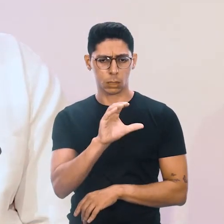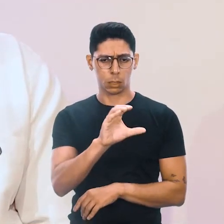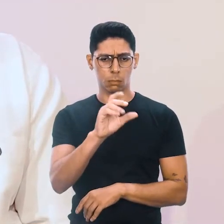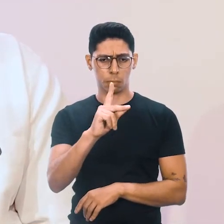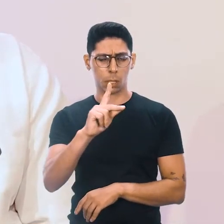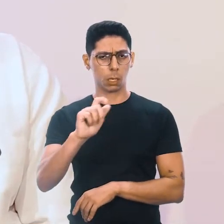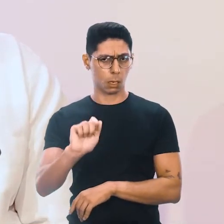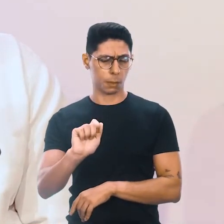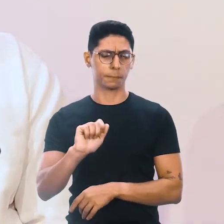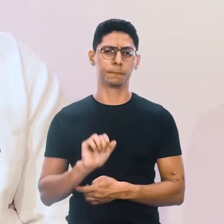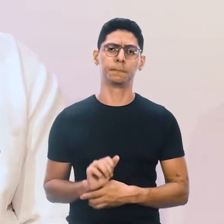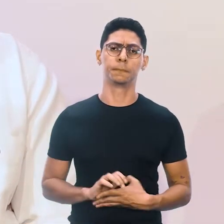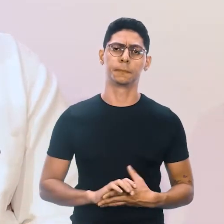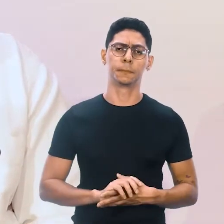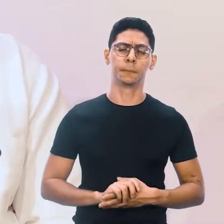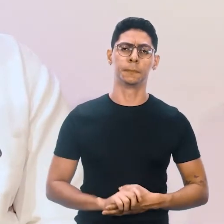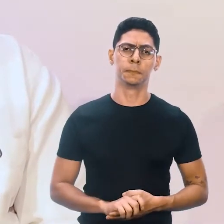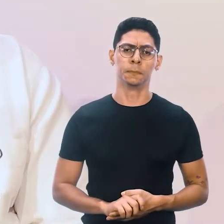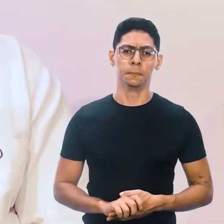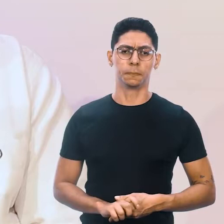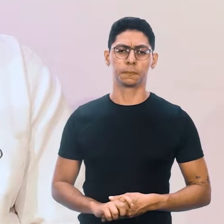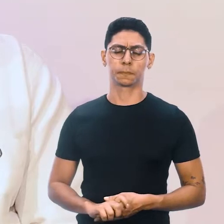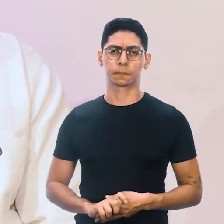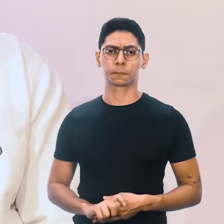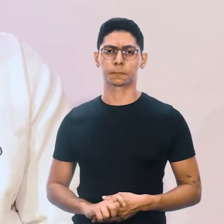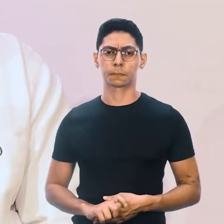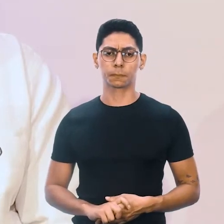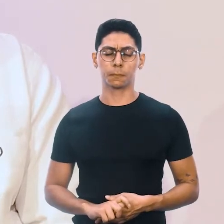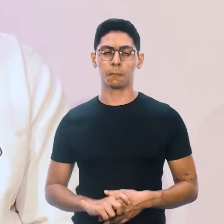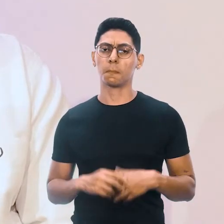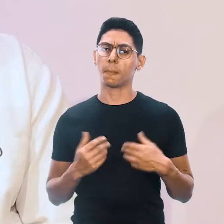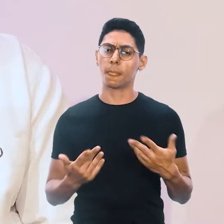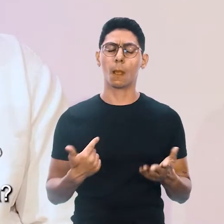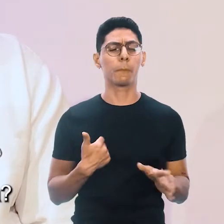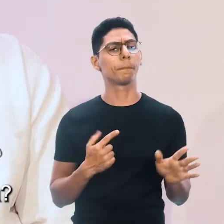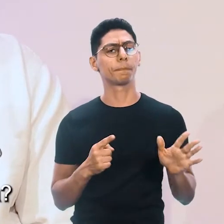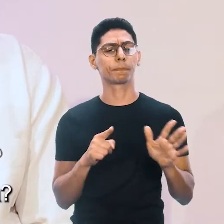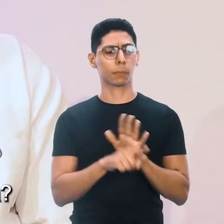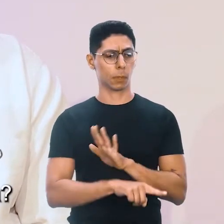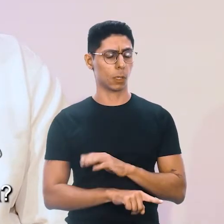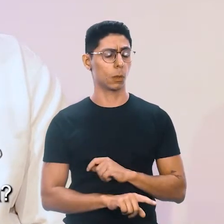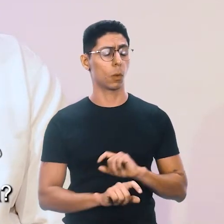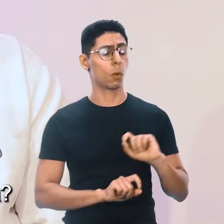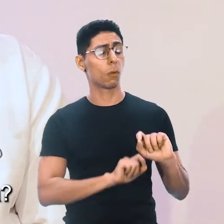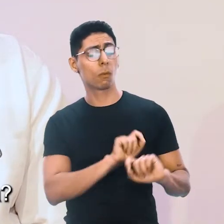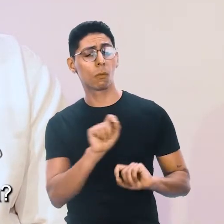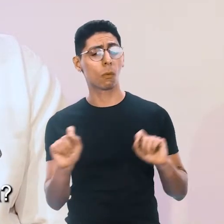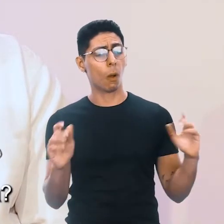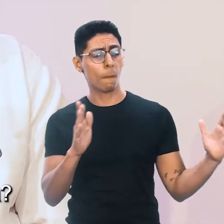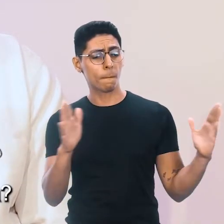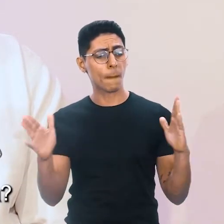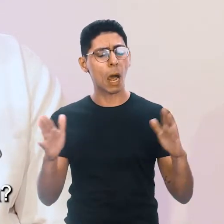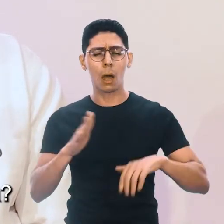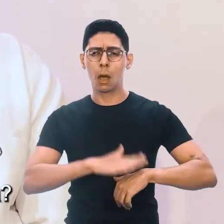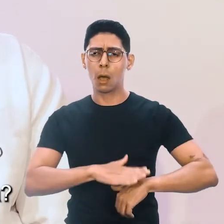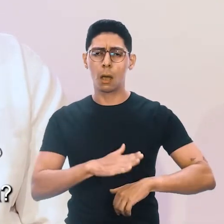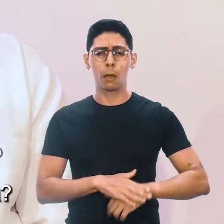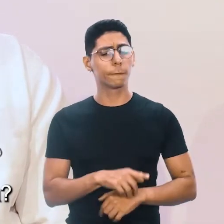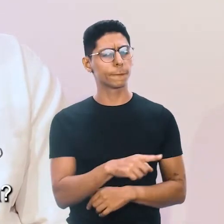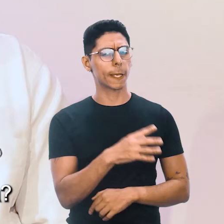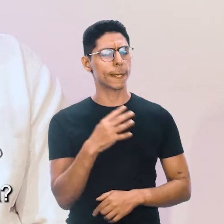CPA. E aí eu te pergunto, em que momento você acha que foi